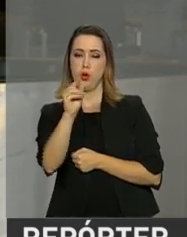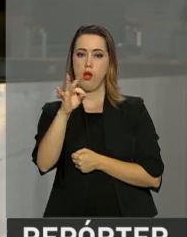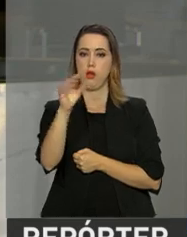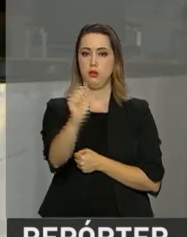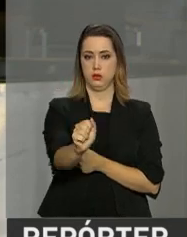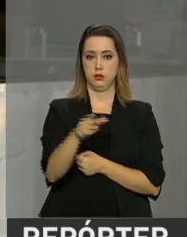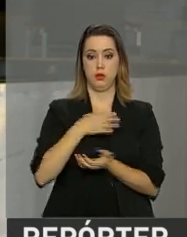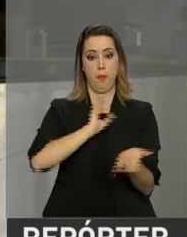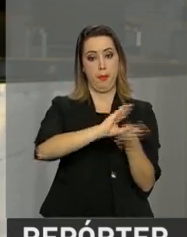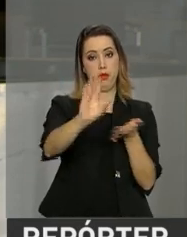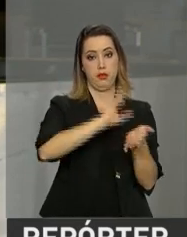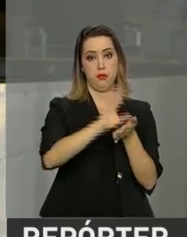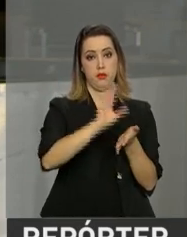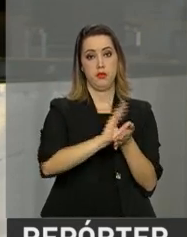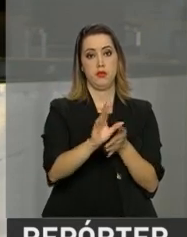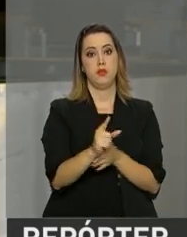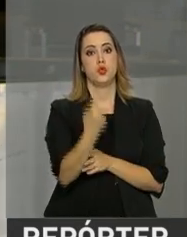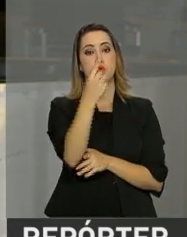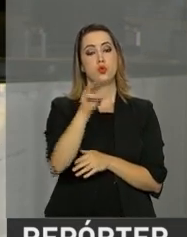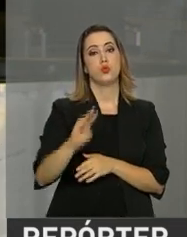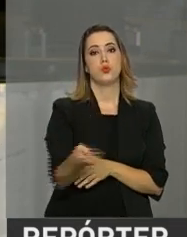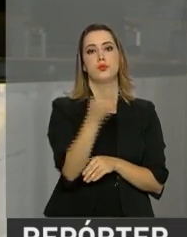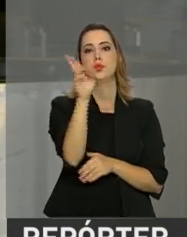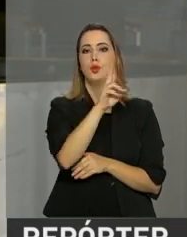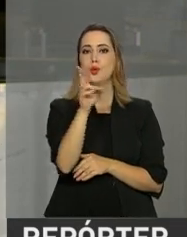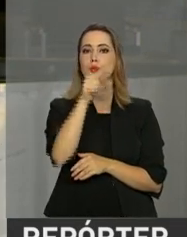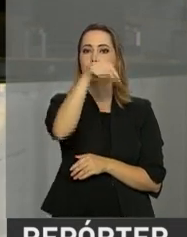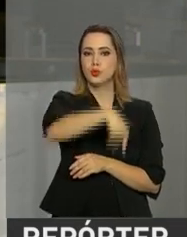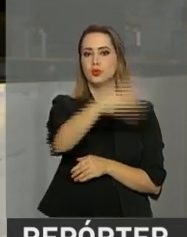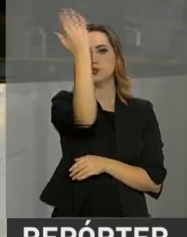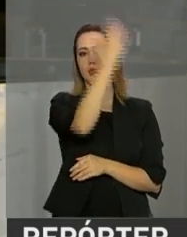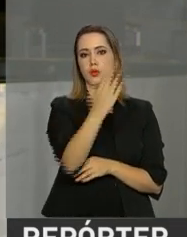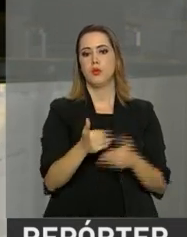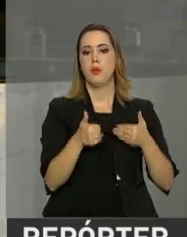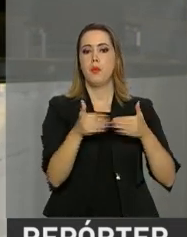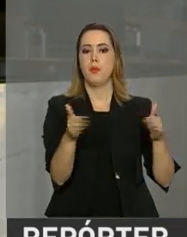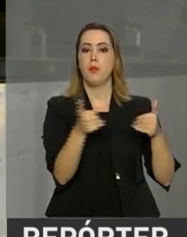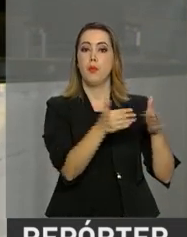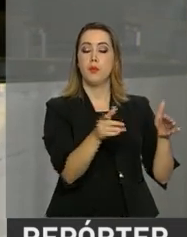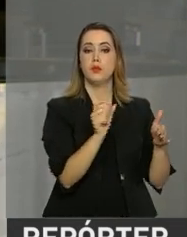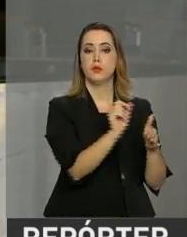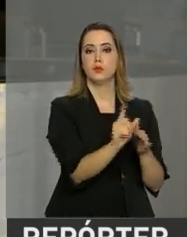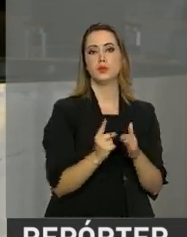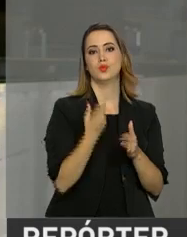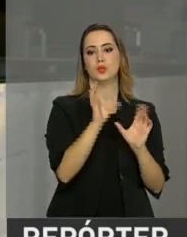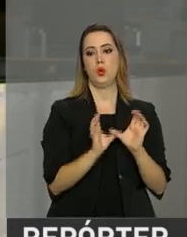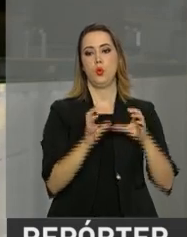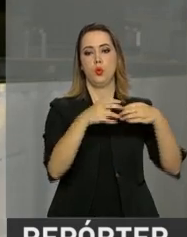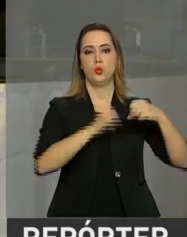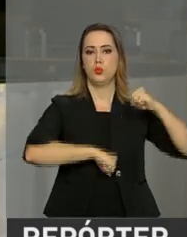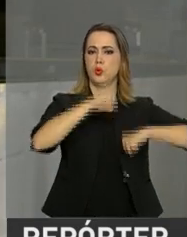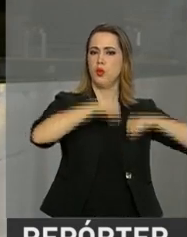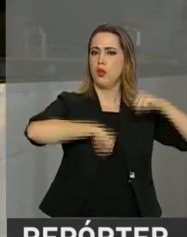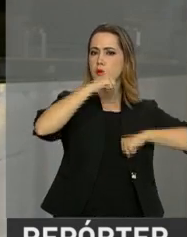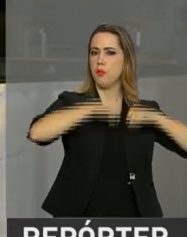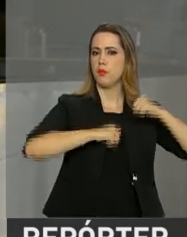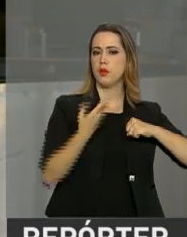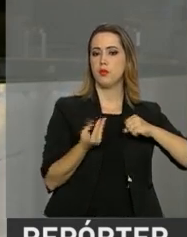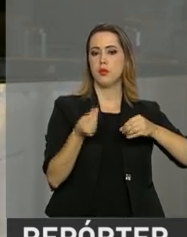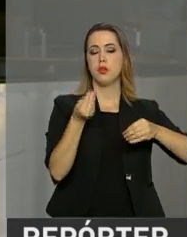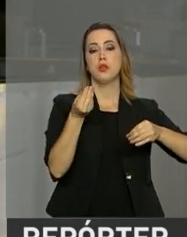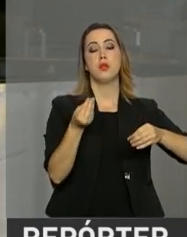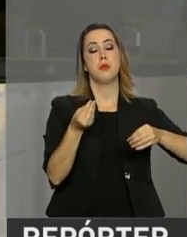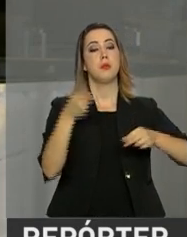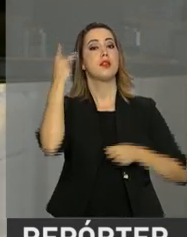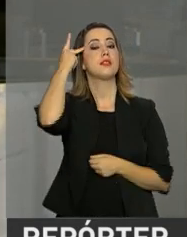reais no Brasil estes recursos vão ser utilizados para ampliar uma unidade da montadora asiática no interior